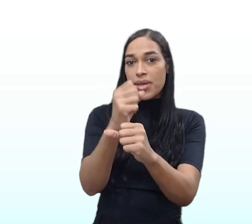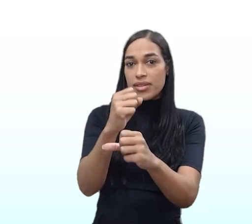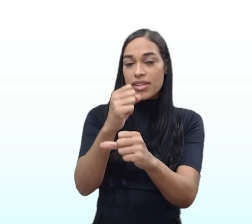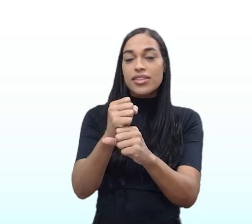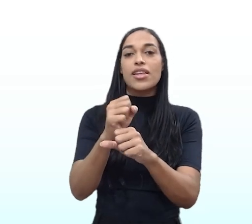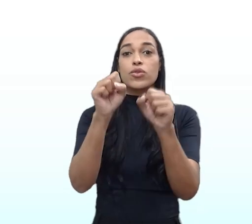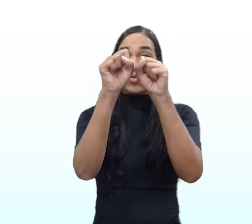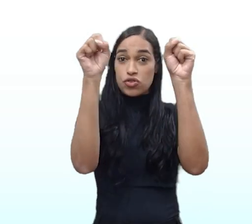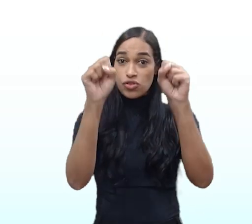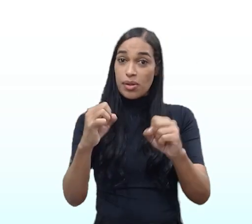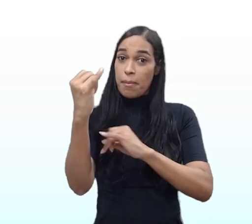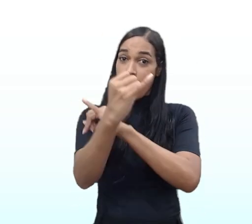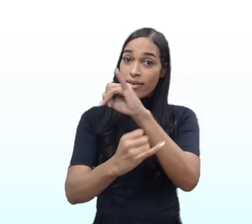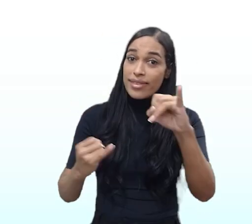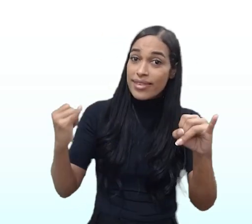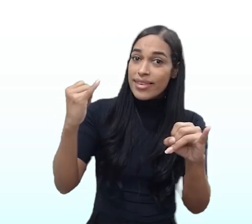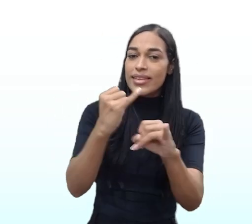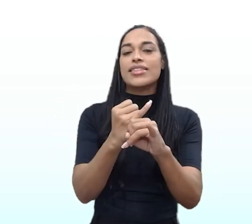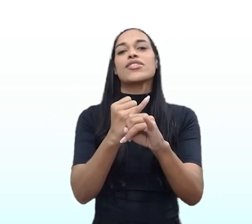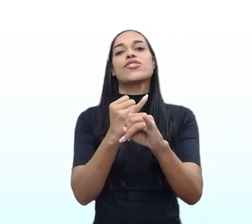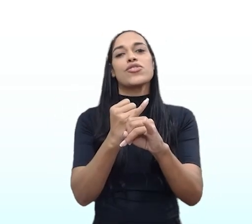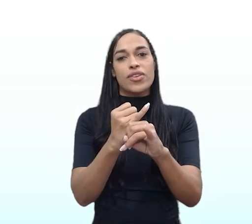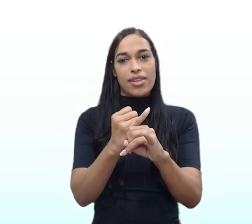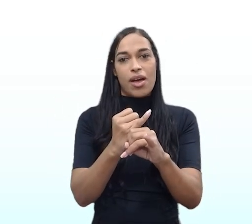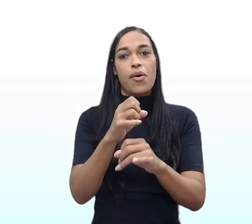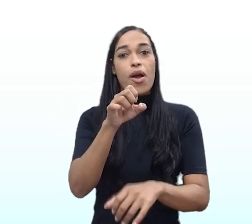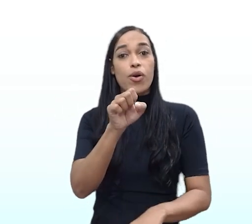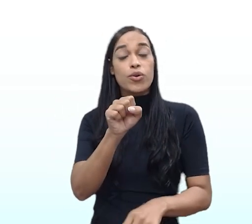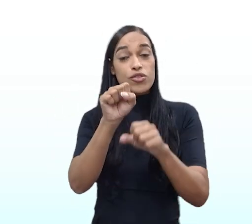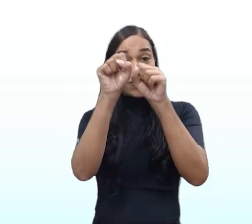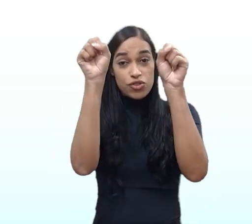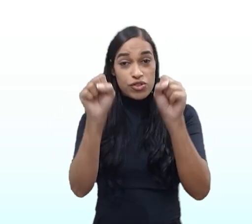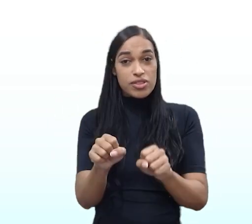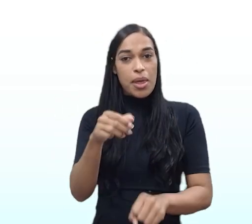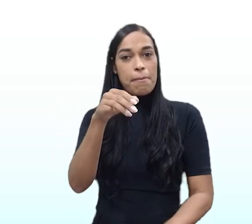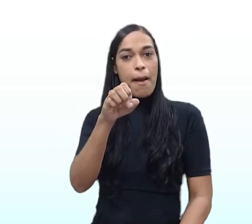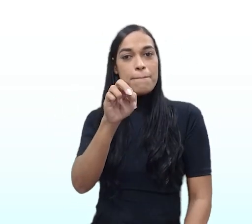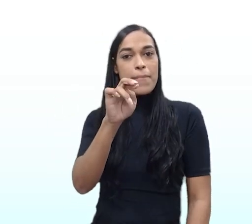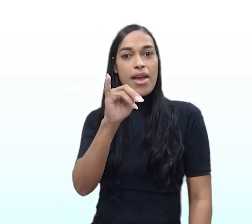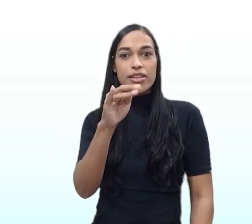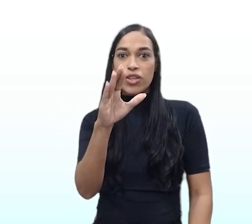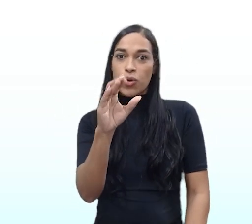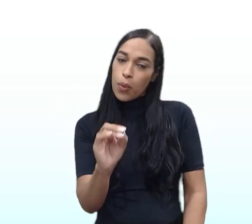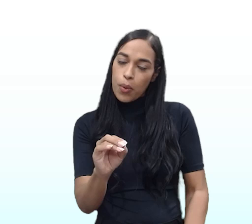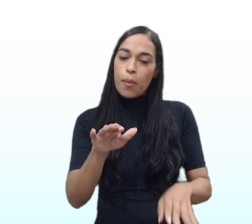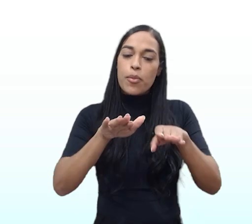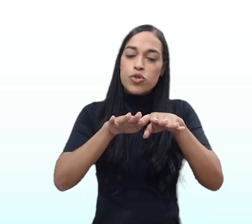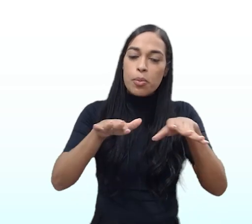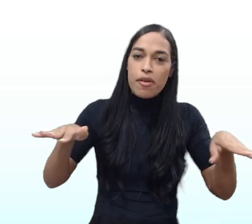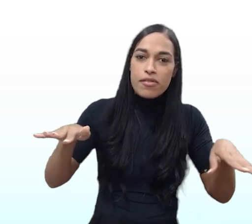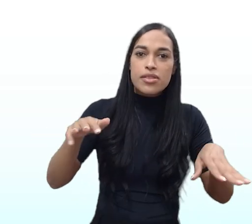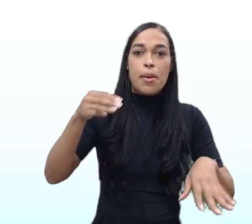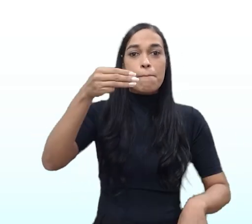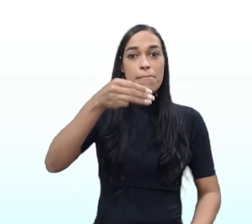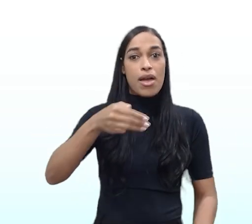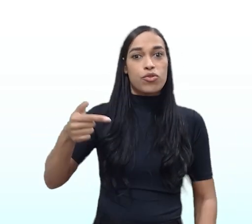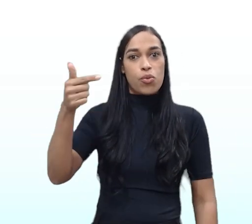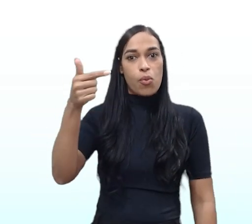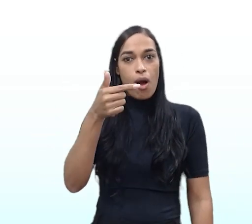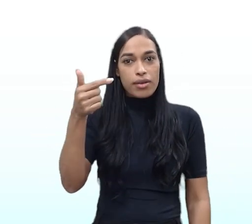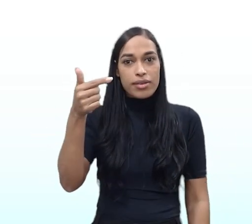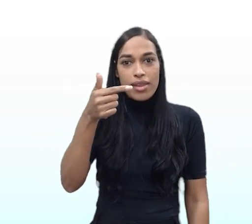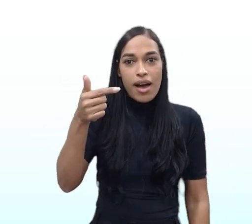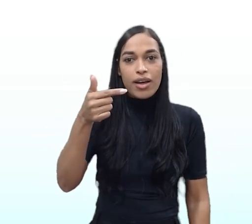de Unidade de Medidas, que é o sistema métrico por superfície, tá? Metro quadrado para